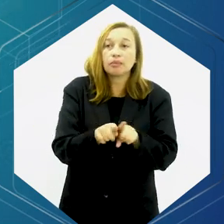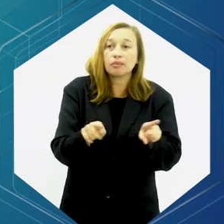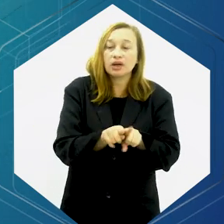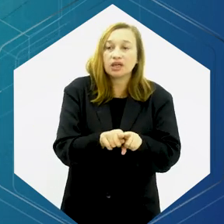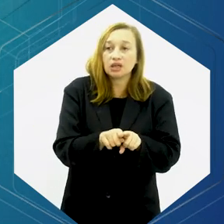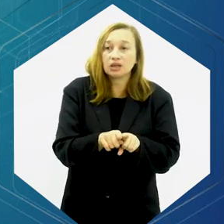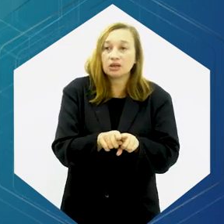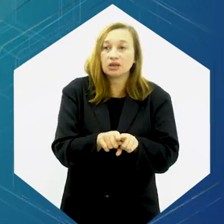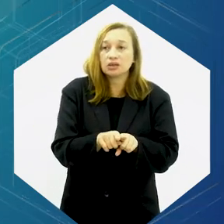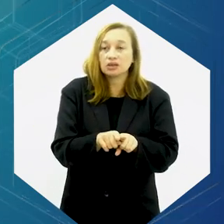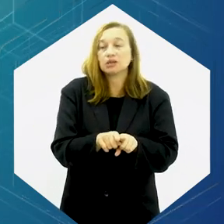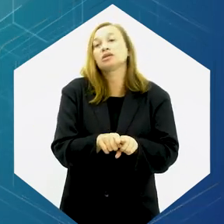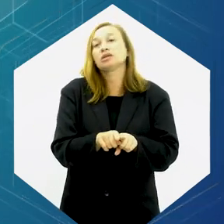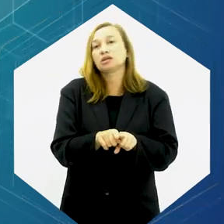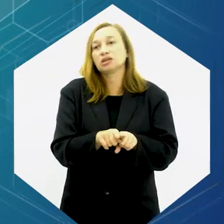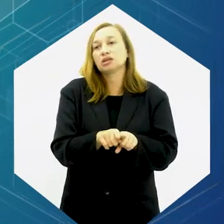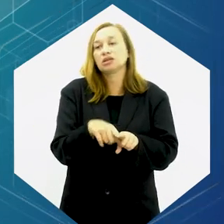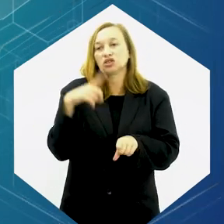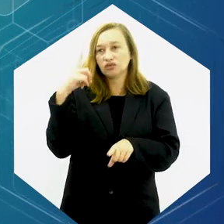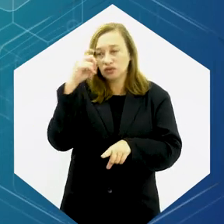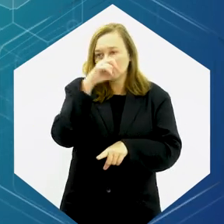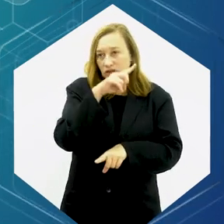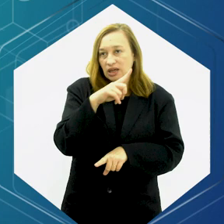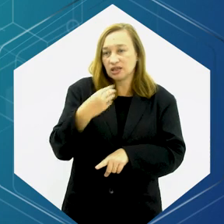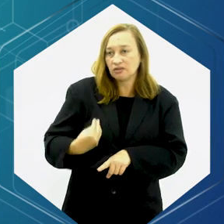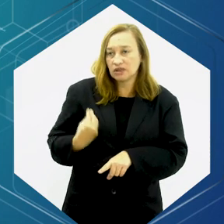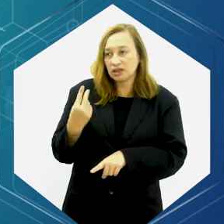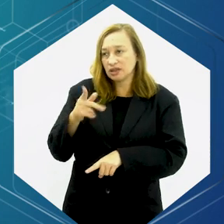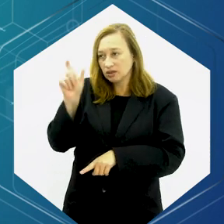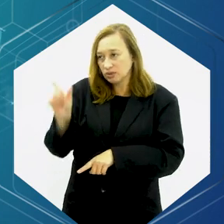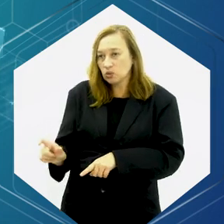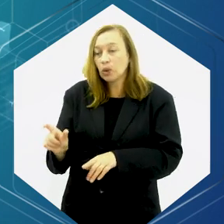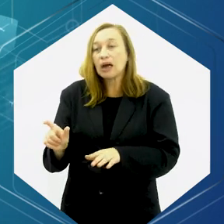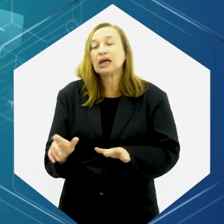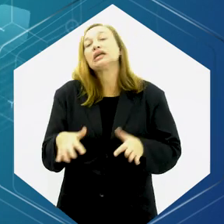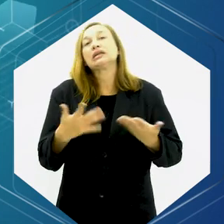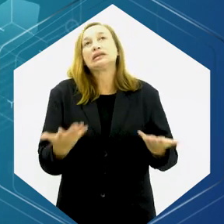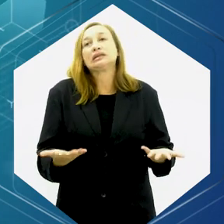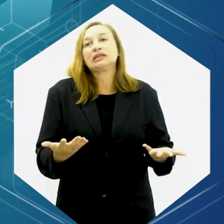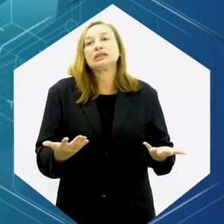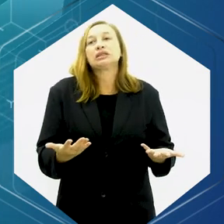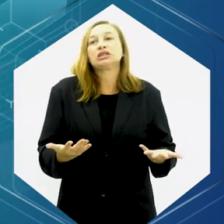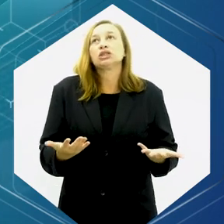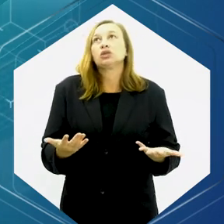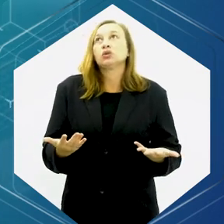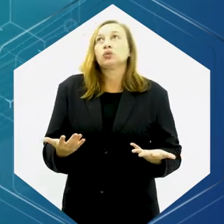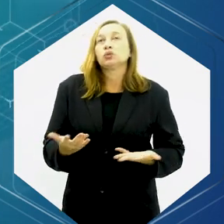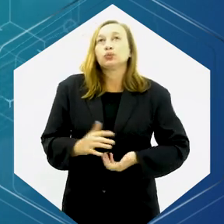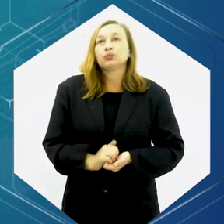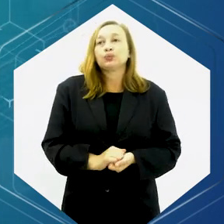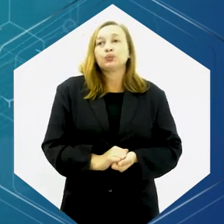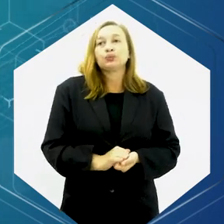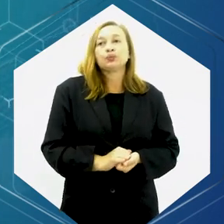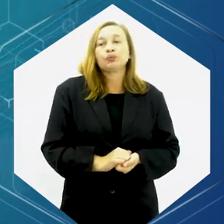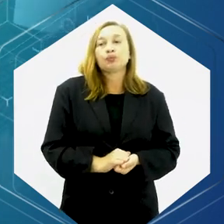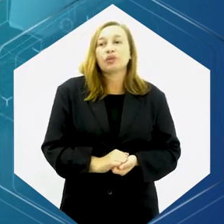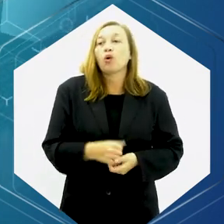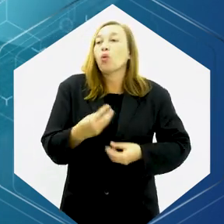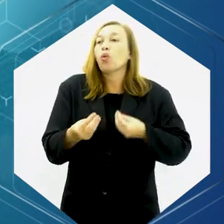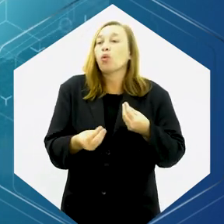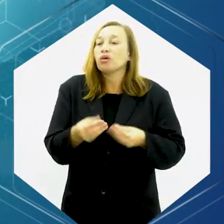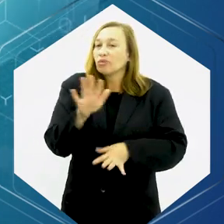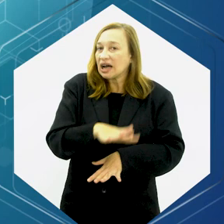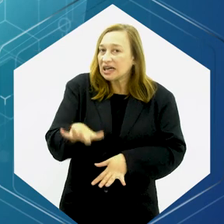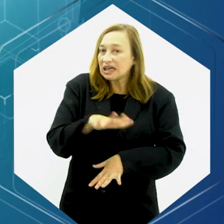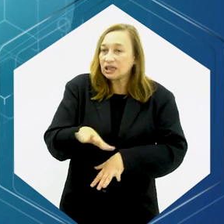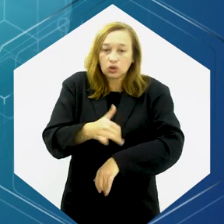e também eh na morte prematura também nessas pessoas eh em termos né do que a gente eh